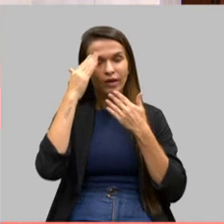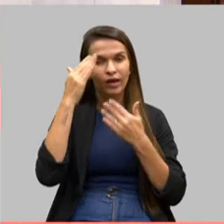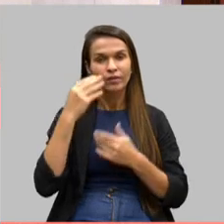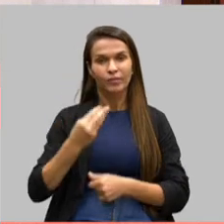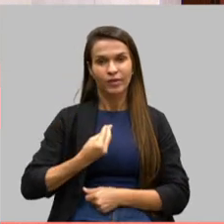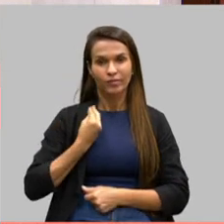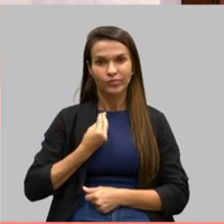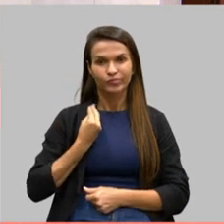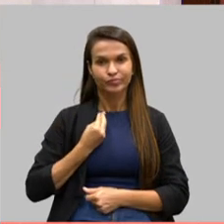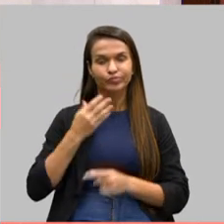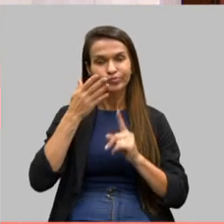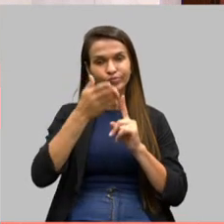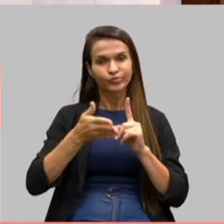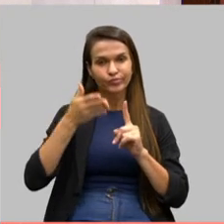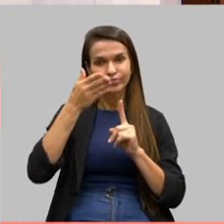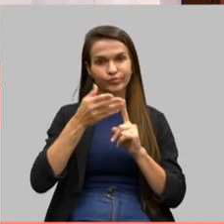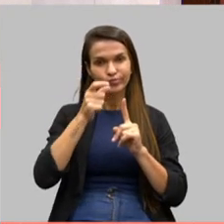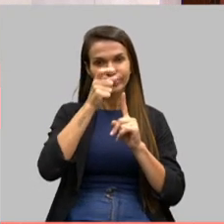palavra, senhor Bernardo.